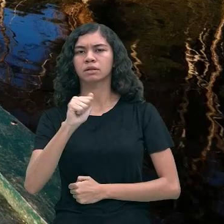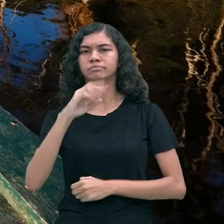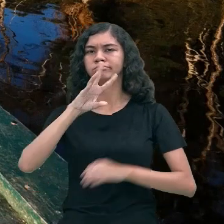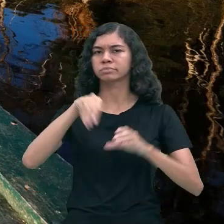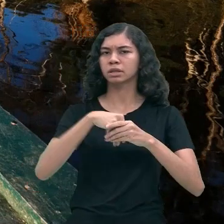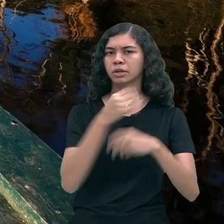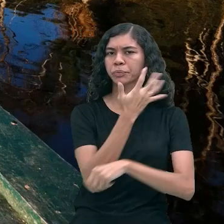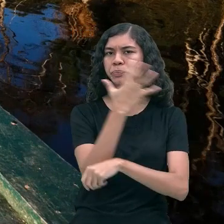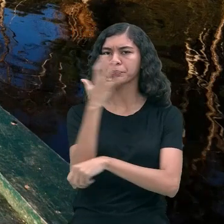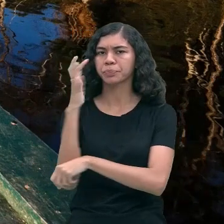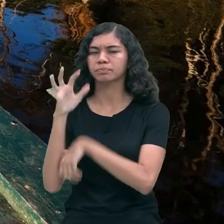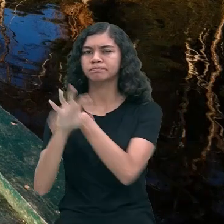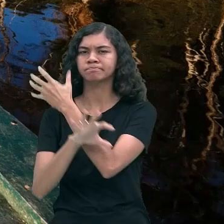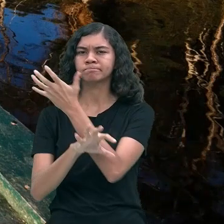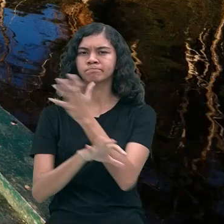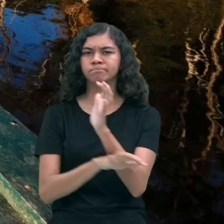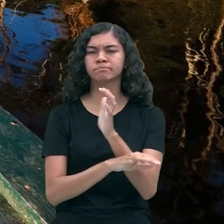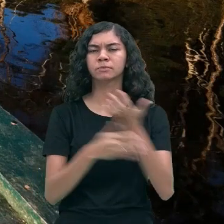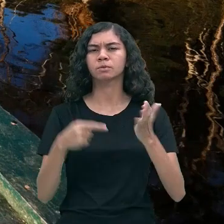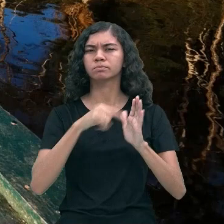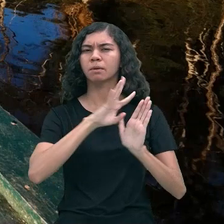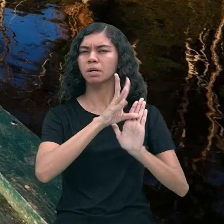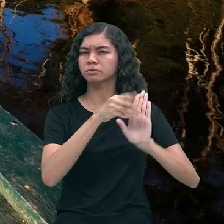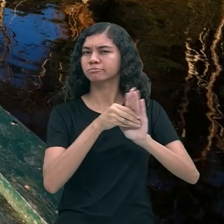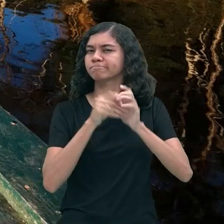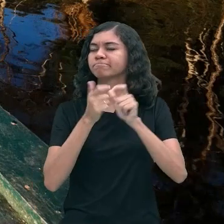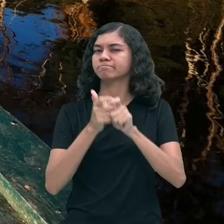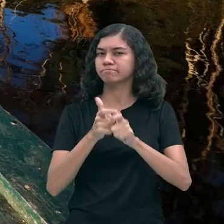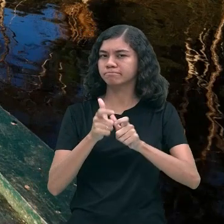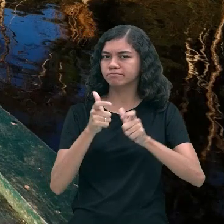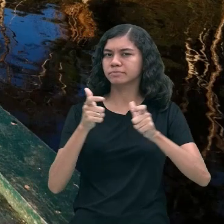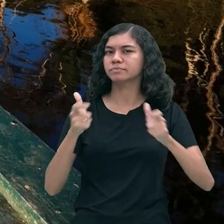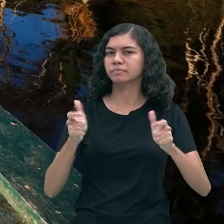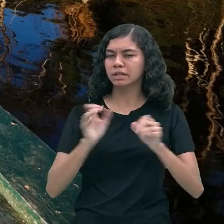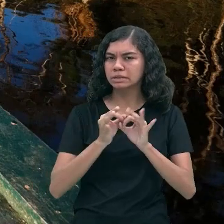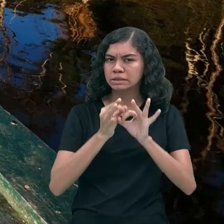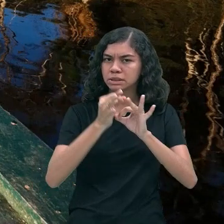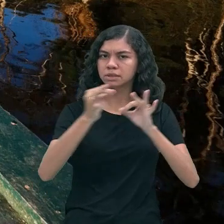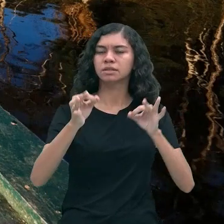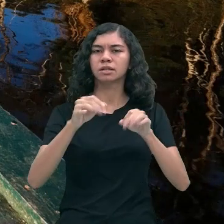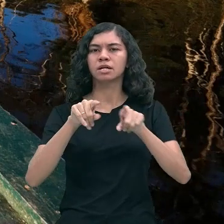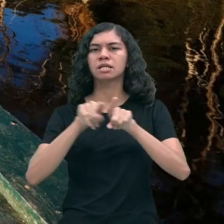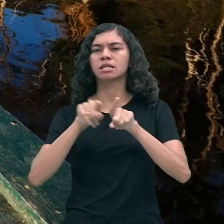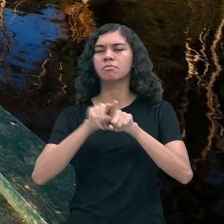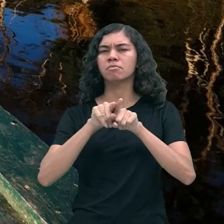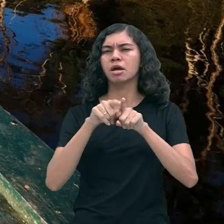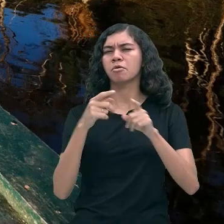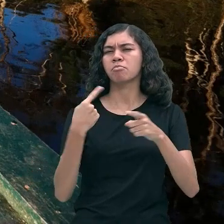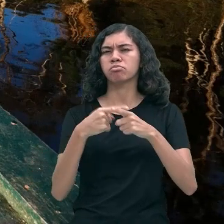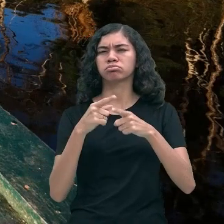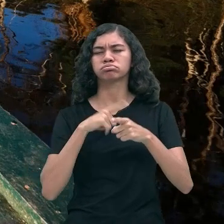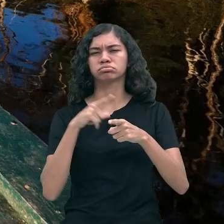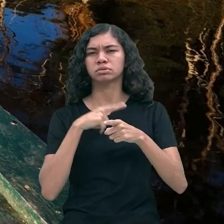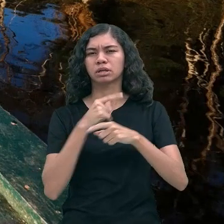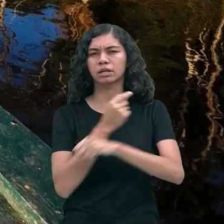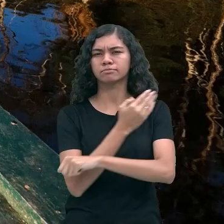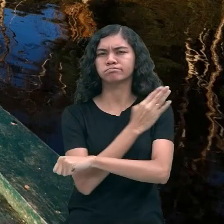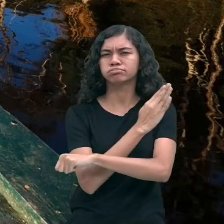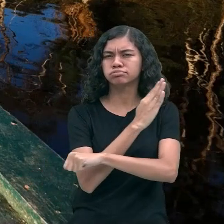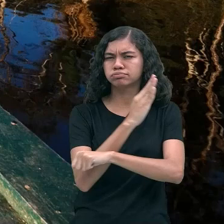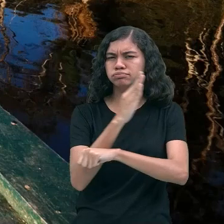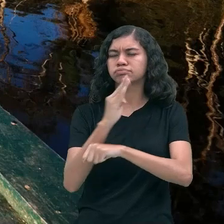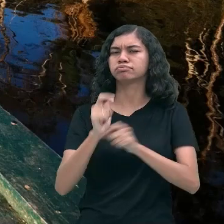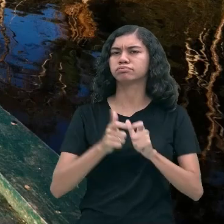Então, a Amazônia ela é enorme por seu tamanho, ela é enorme pela quantidade da sua biodiversidade, a infinidade